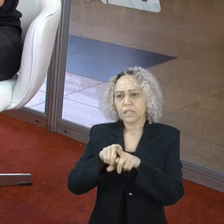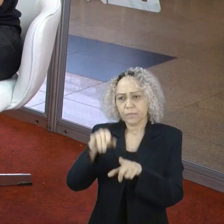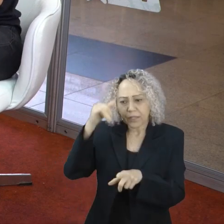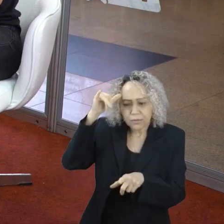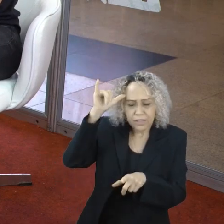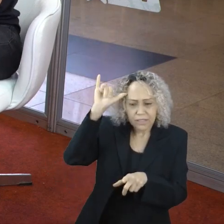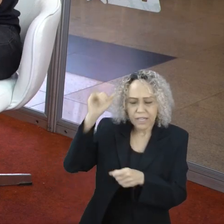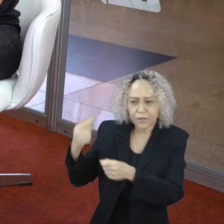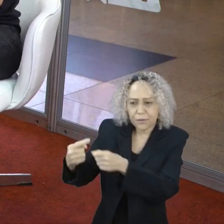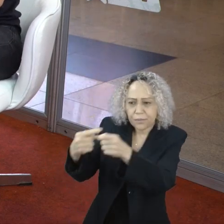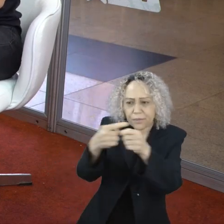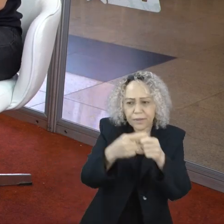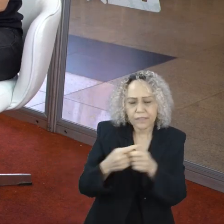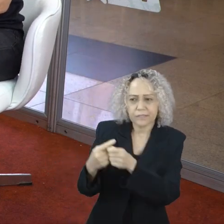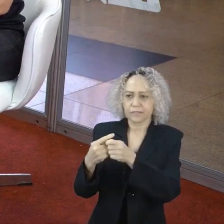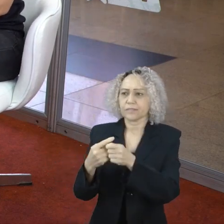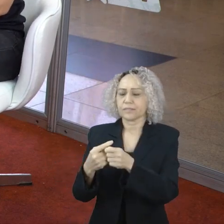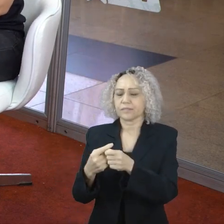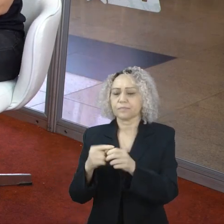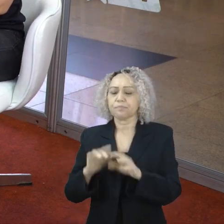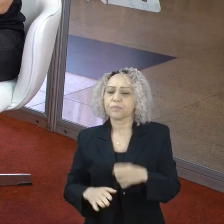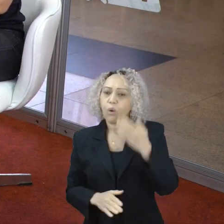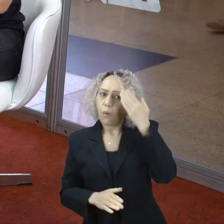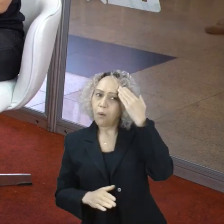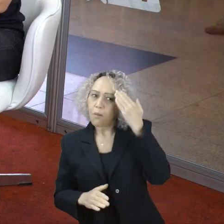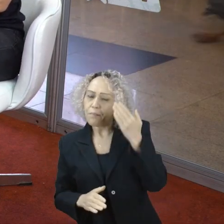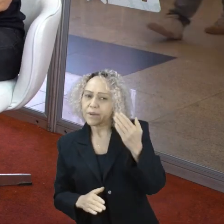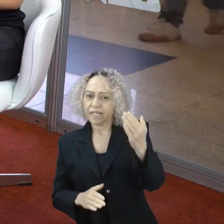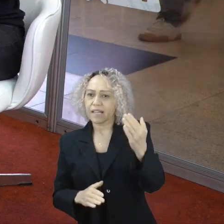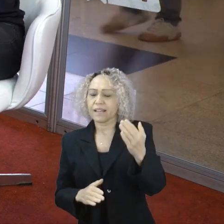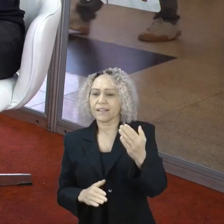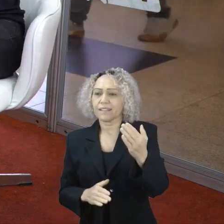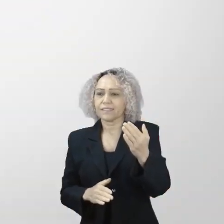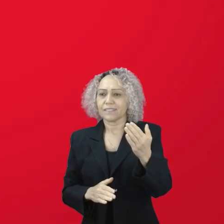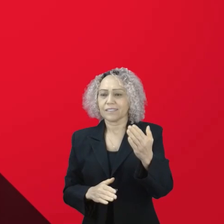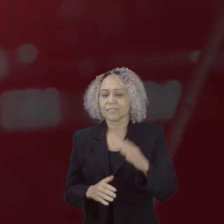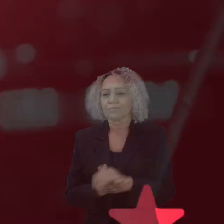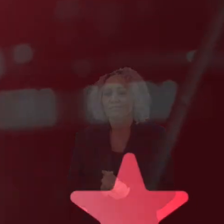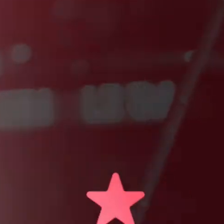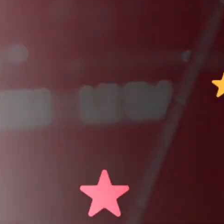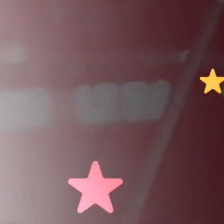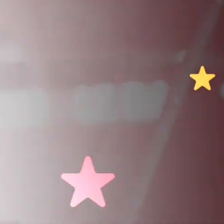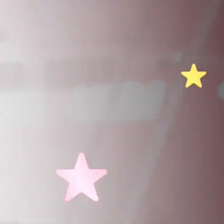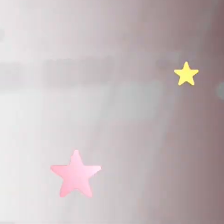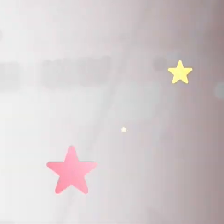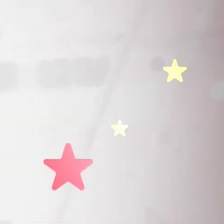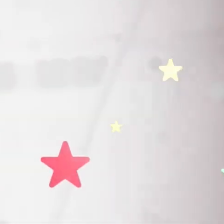abraço. Obrigada, secretário. Um abraço, forte abraço. Tchau, tchau.